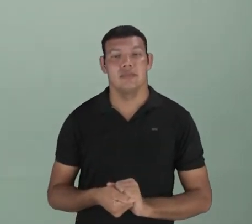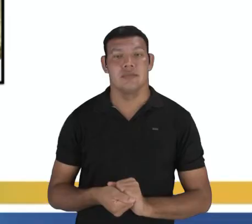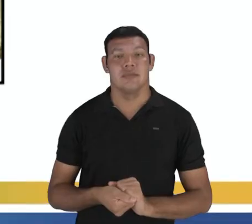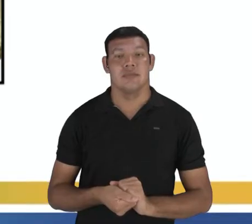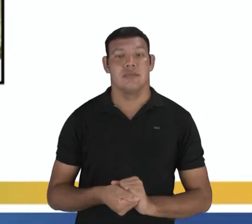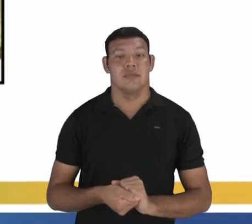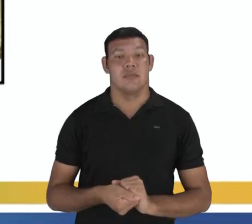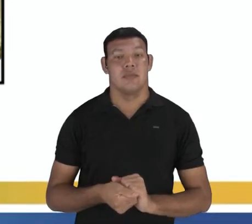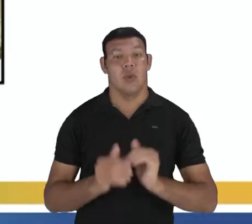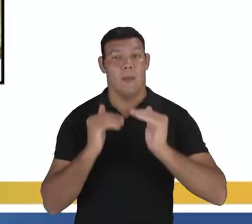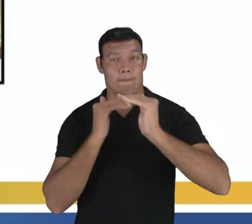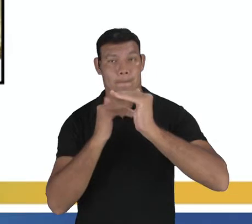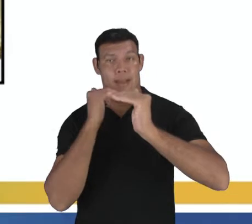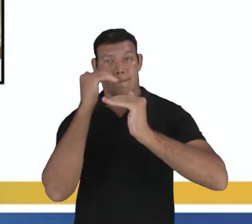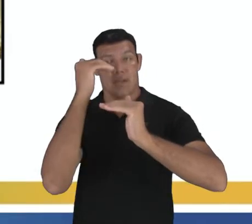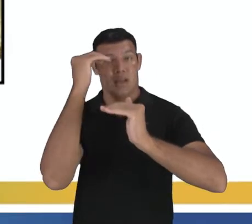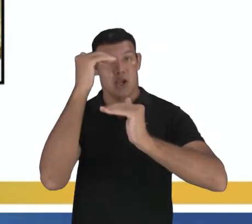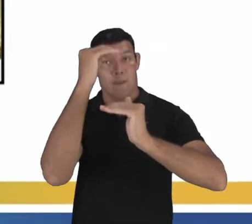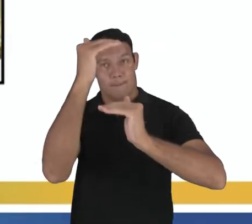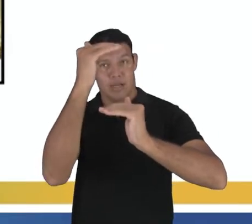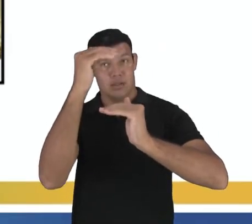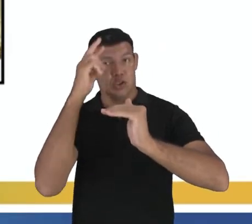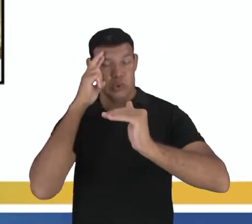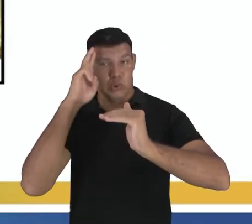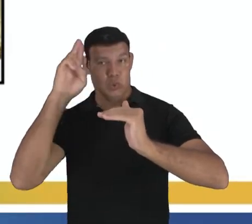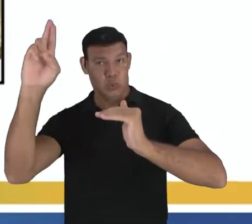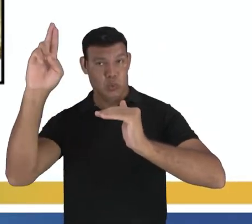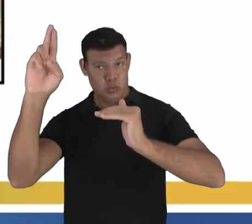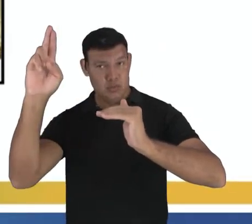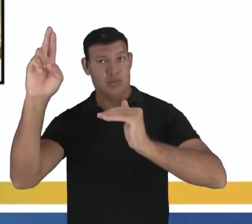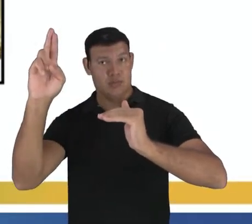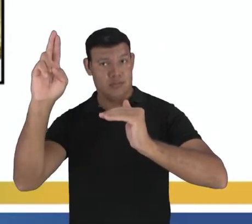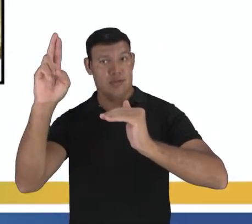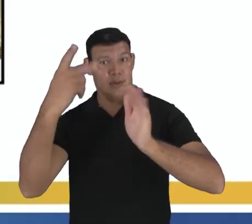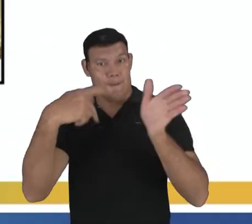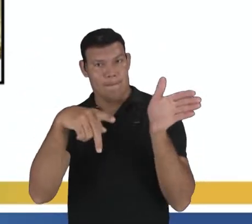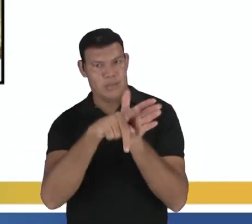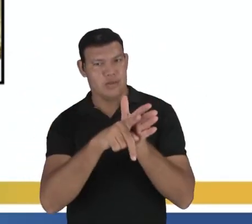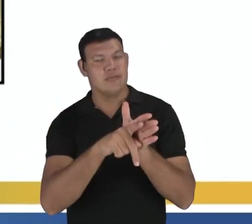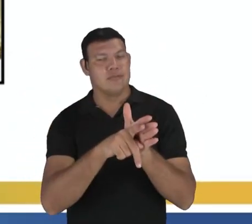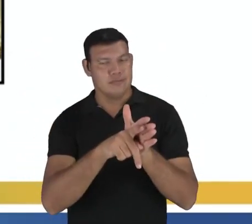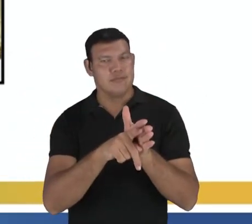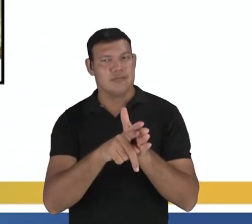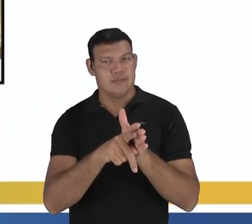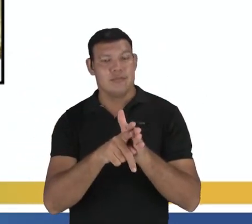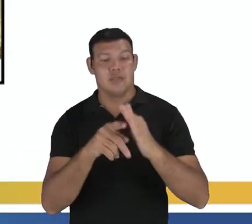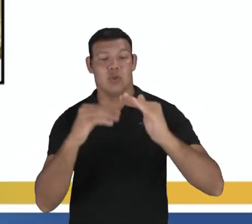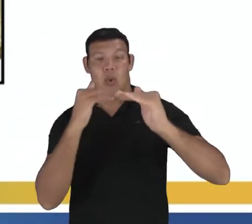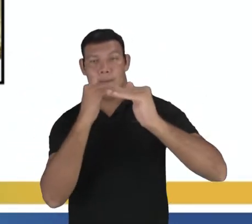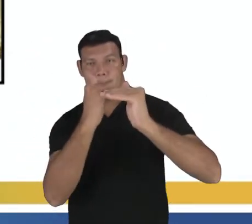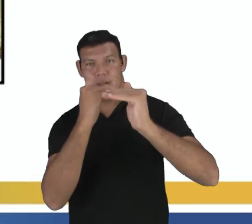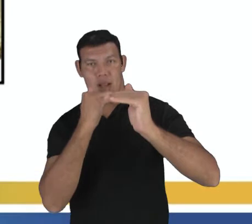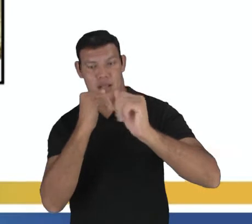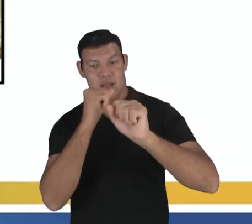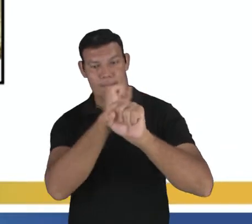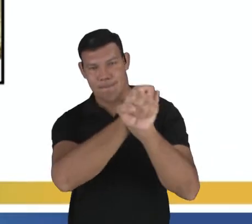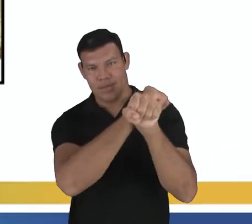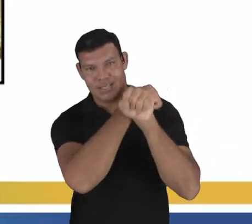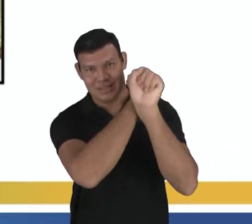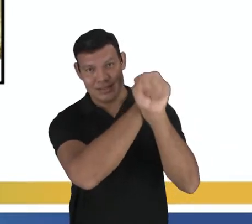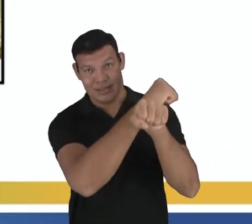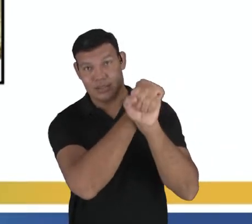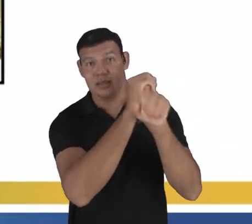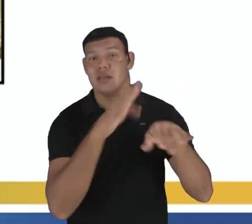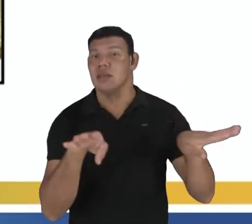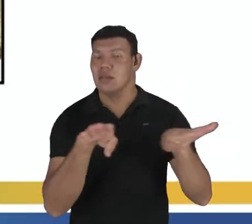categoria social pelos senhores, que eram os senhores dos engenhos, e os escravos, né? E